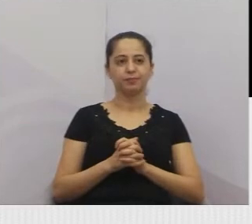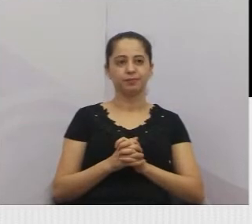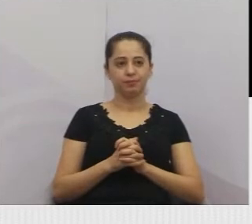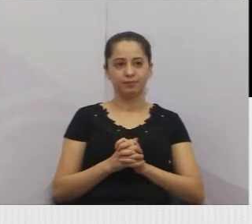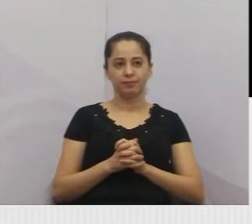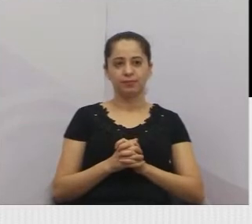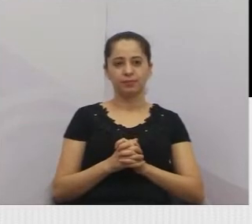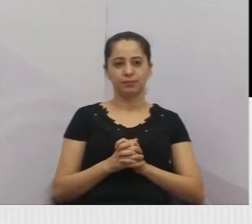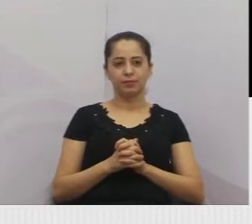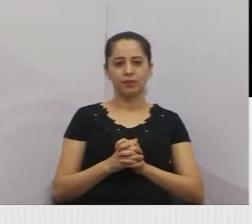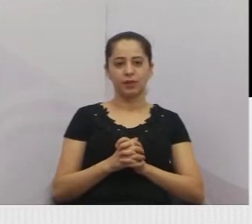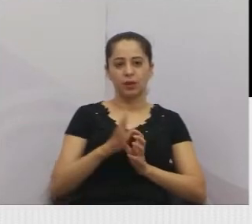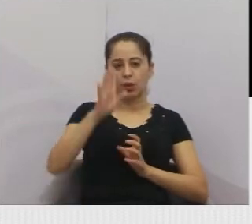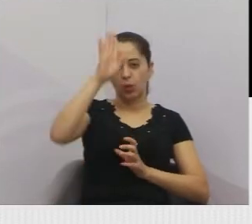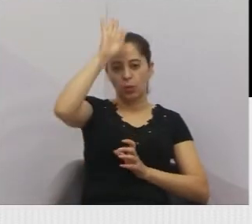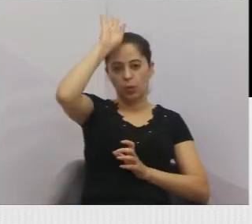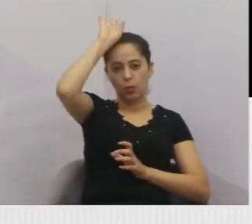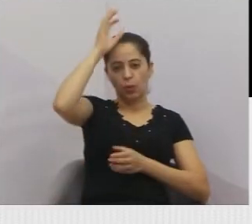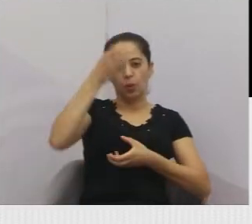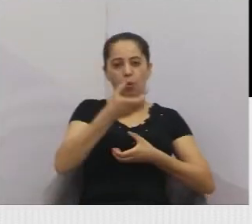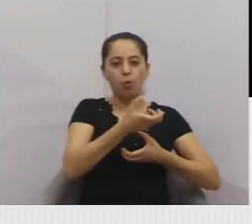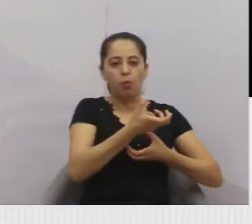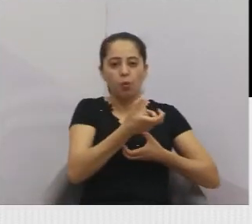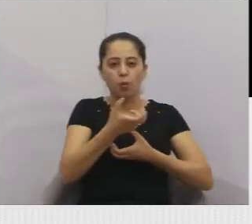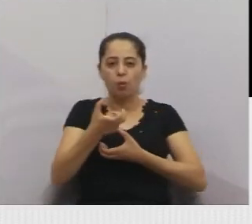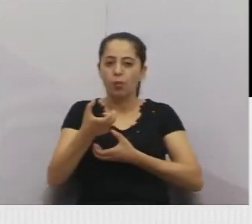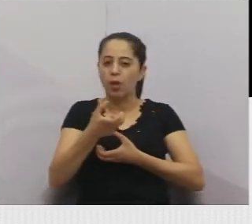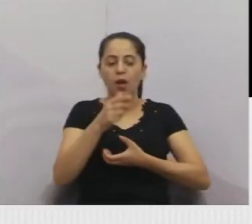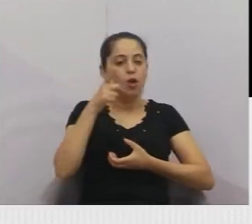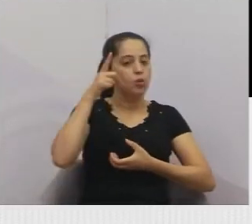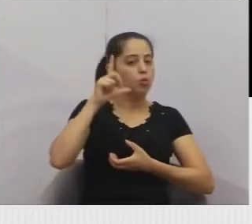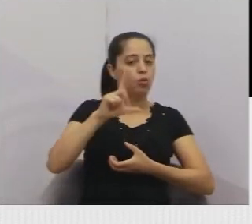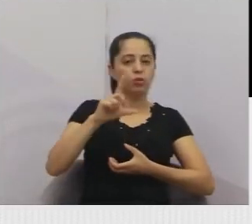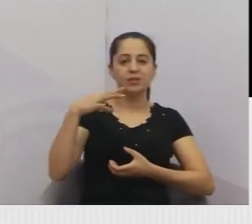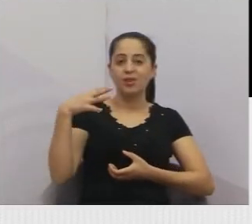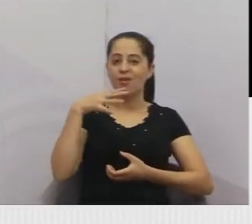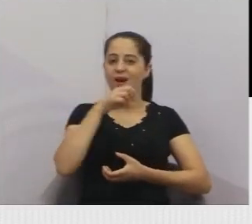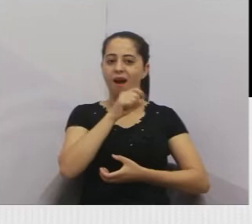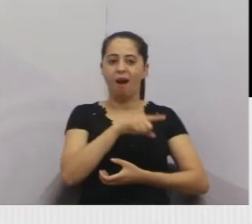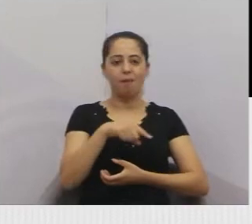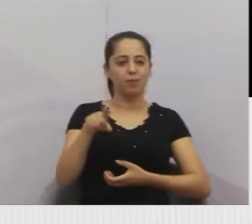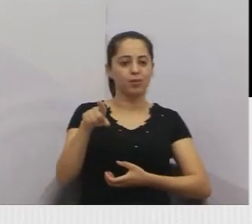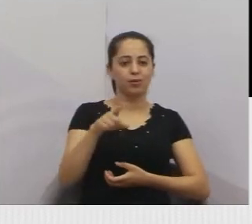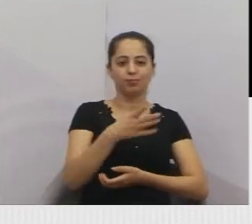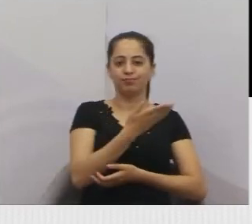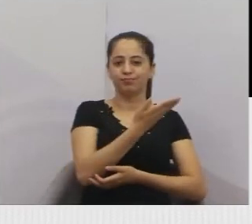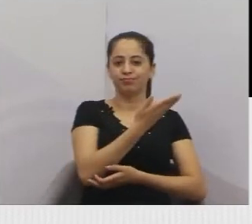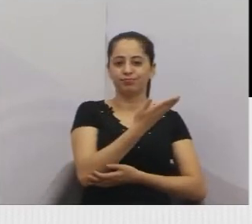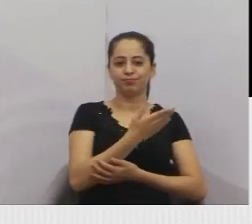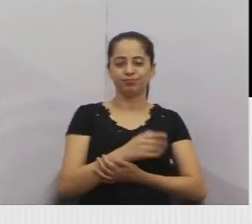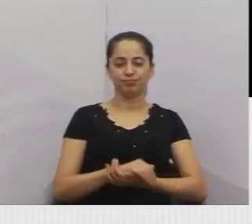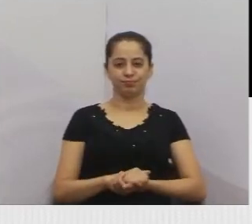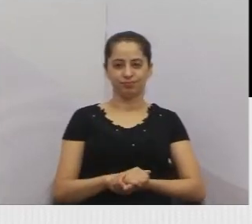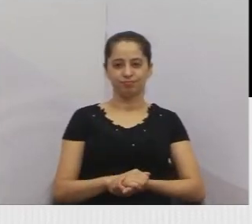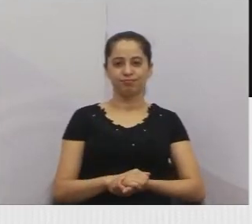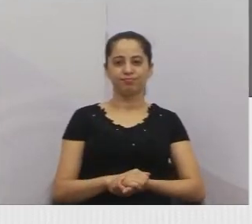o bombeiro não conseguiu identificar, se não fosse a guarda, a gente